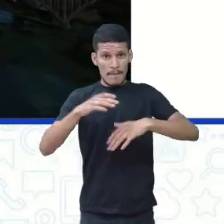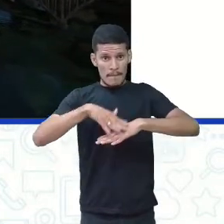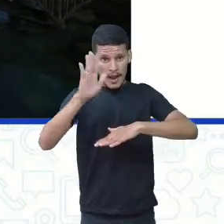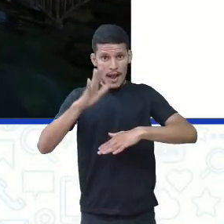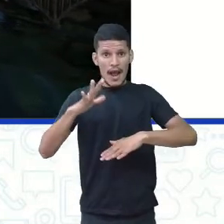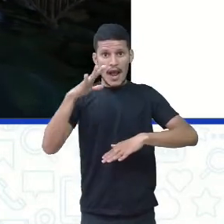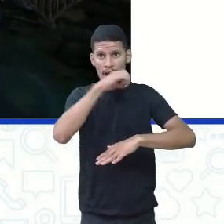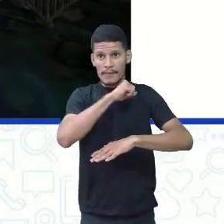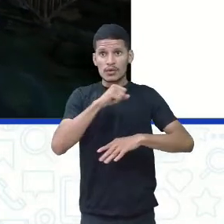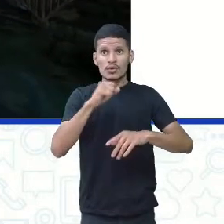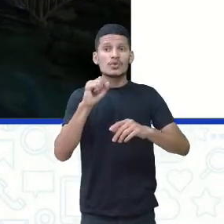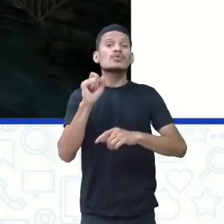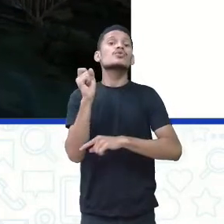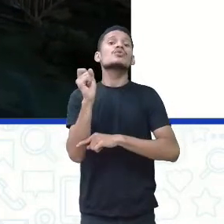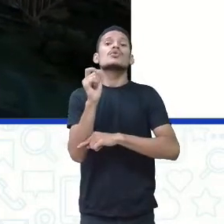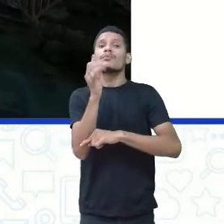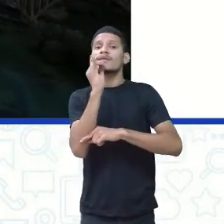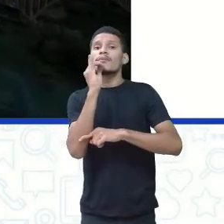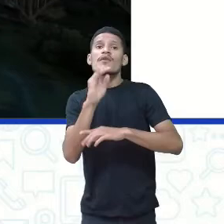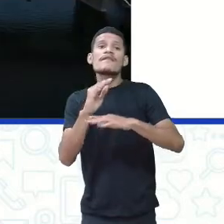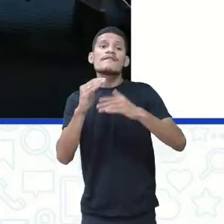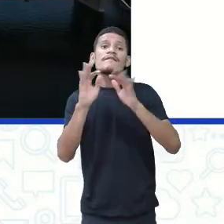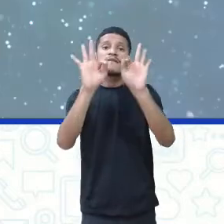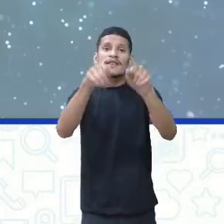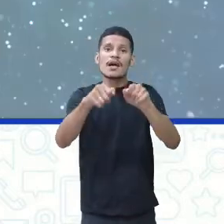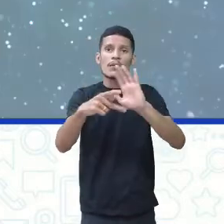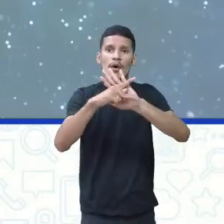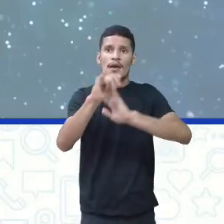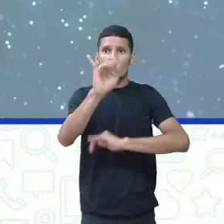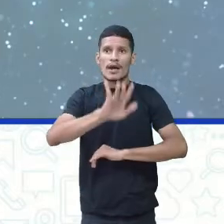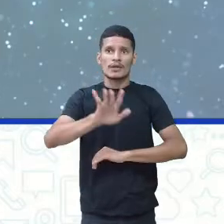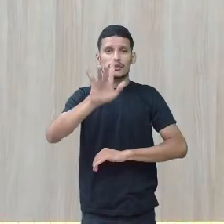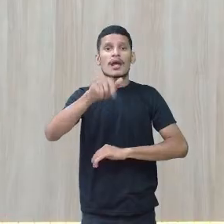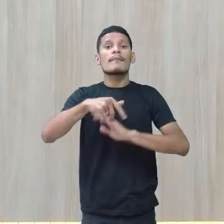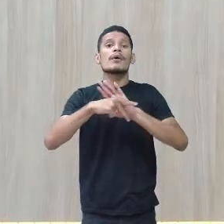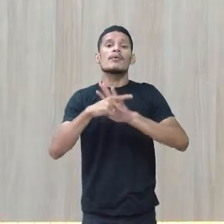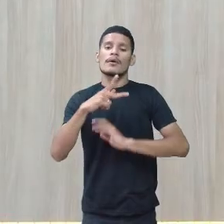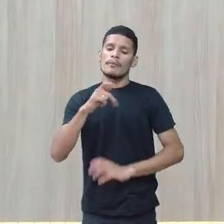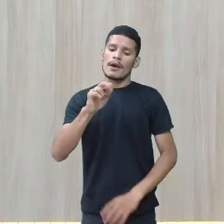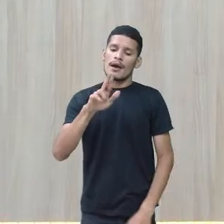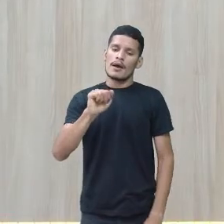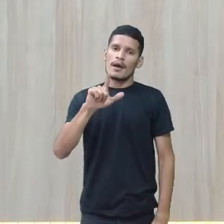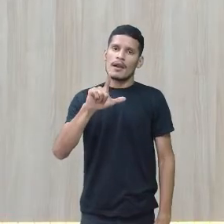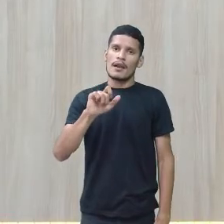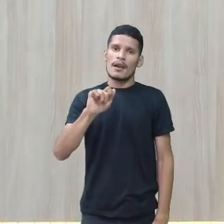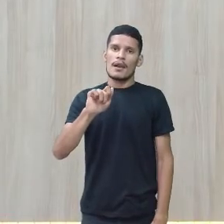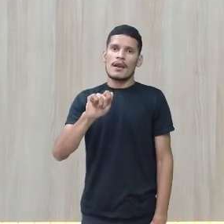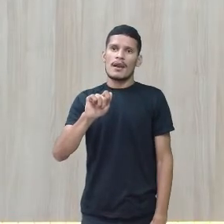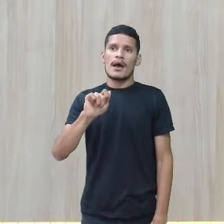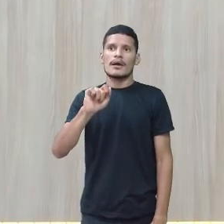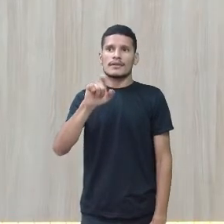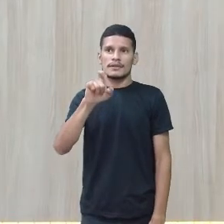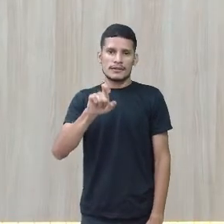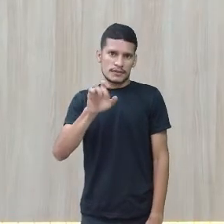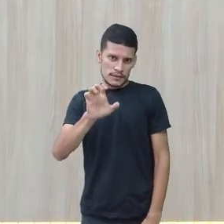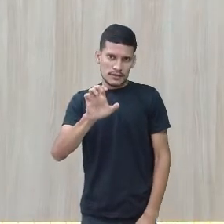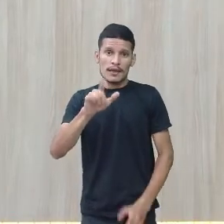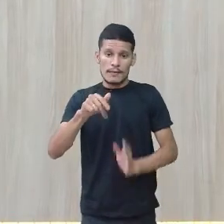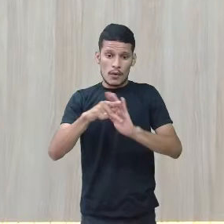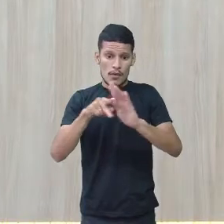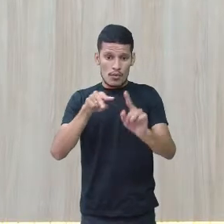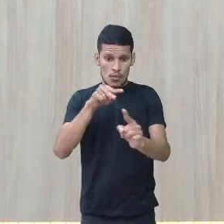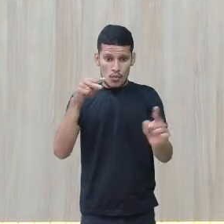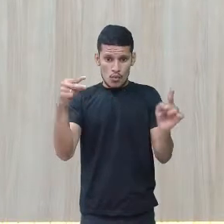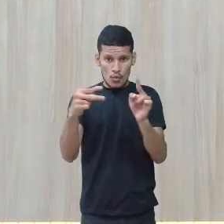do que aquela parte lá de trás, não é? Isso é chamado de paralaxe. Esse tipo de